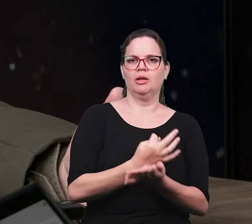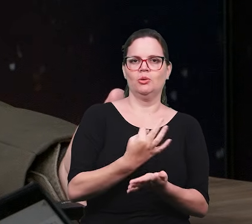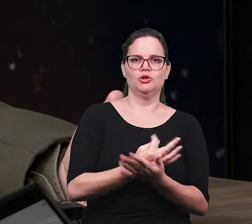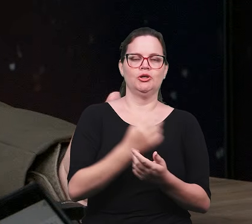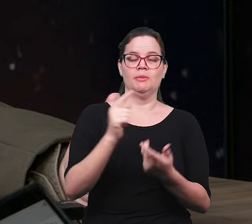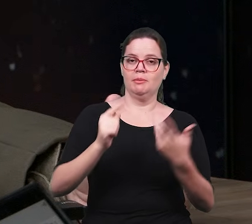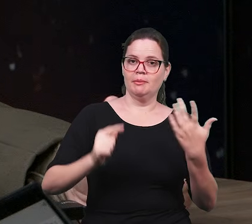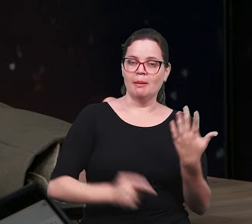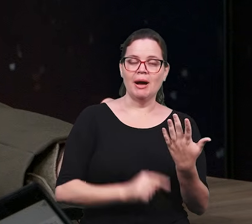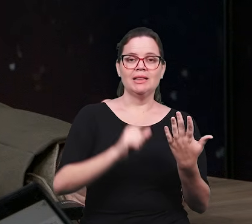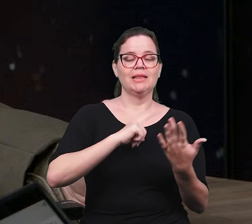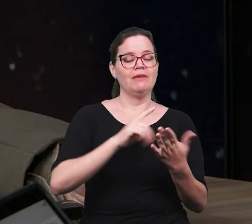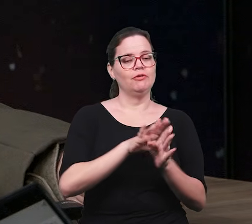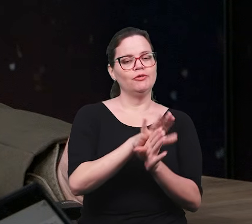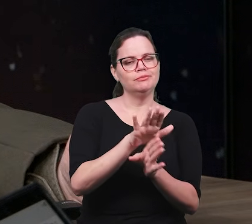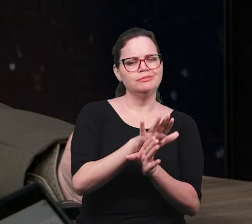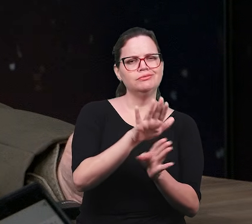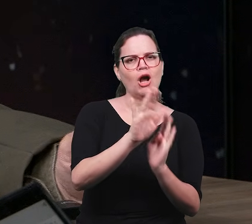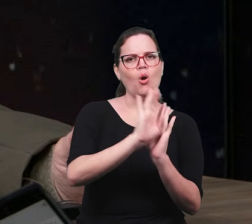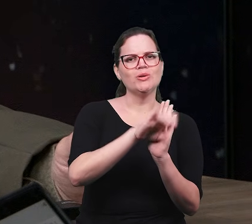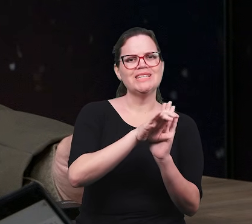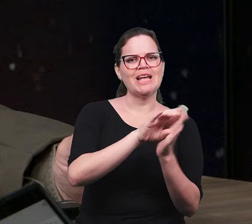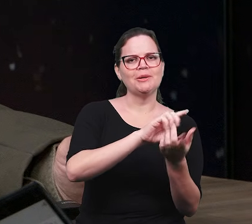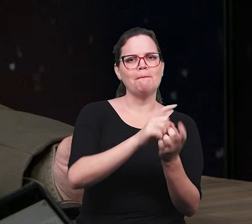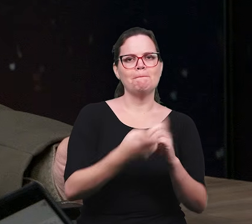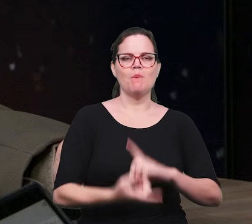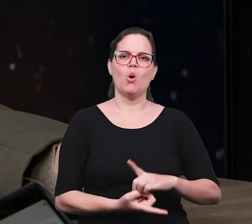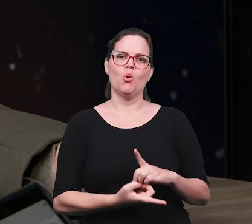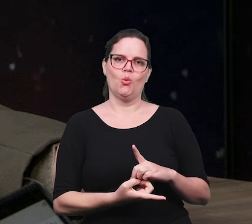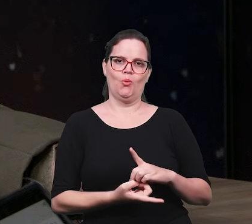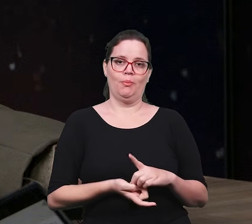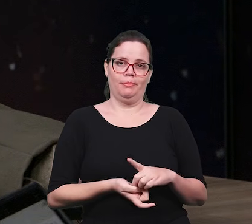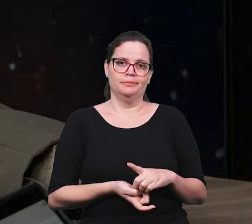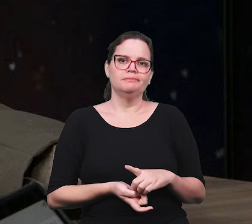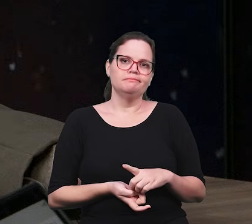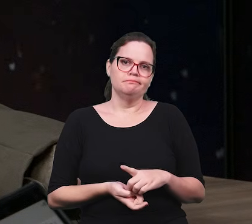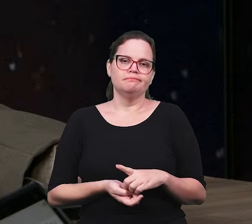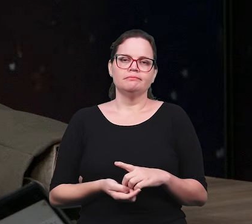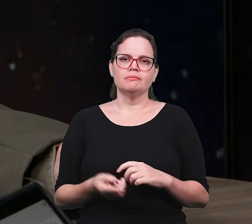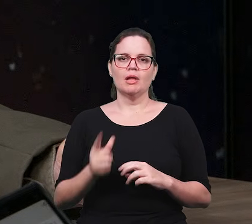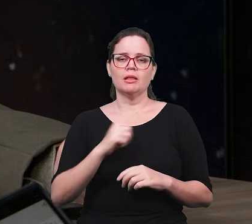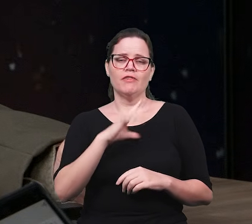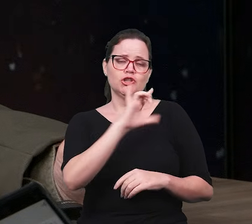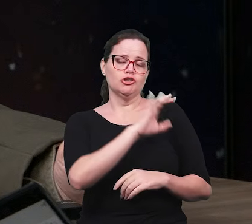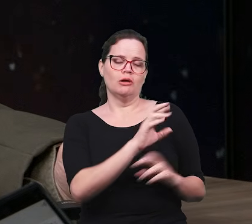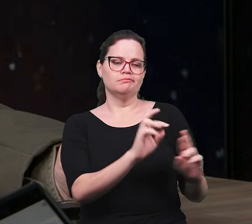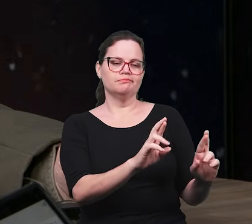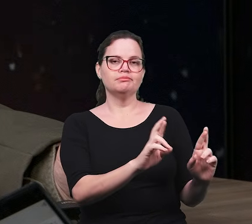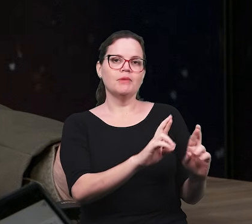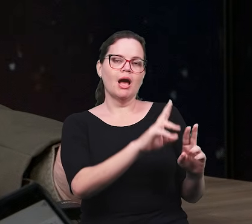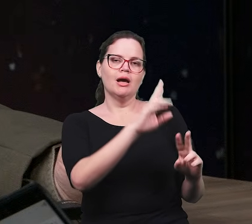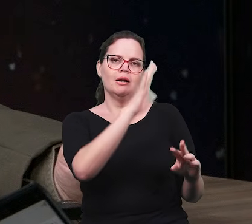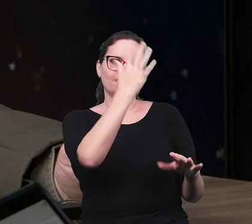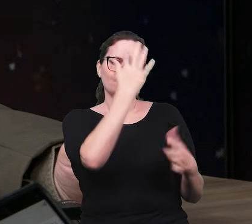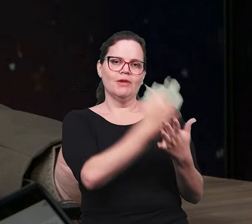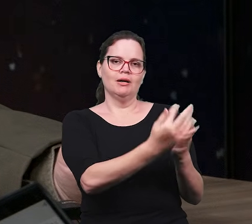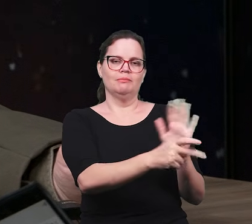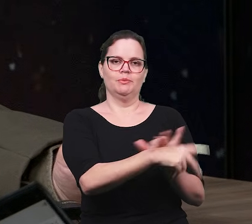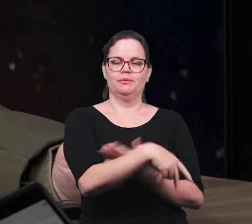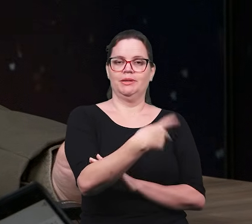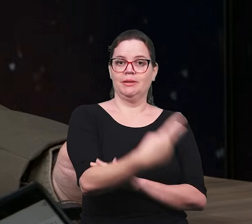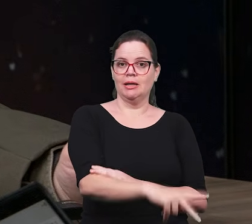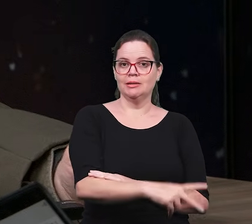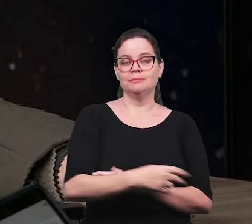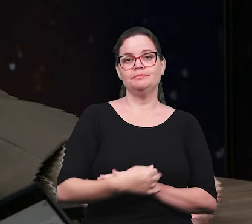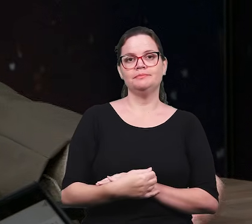foram trazendo conceitos que foram mudando esse conceito da fé, se tornando uma fé histórica. Isso você vai ver no período